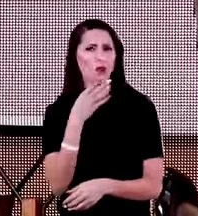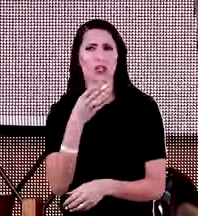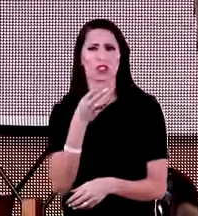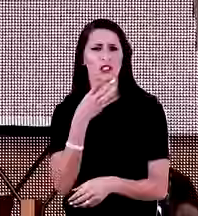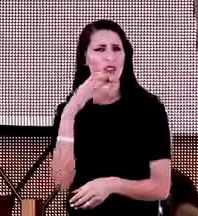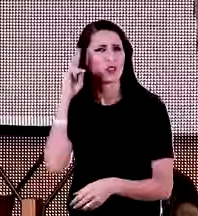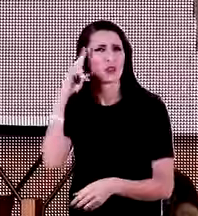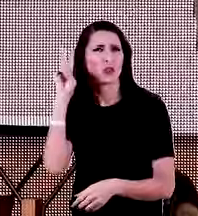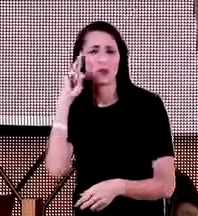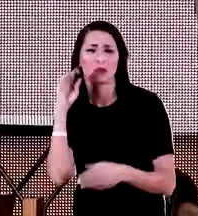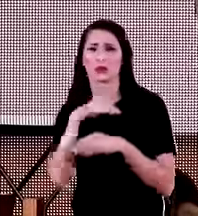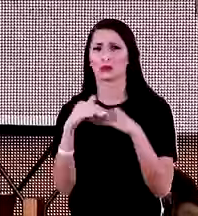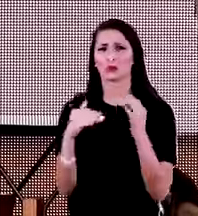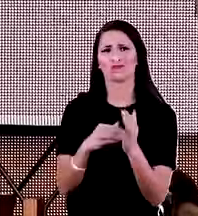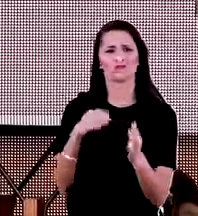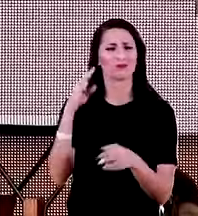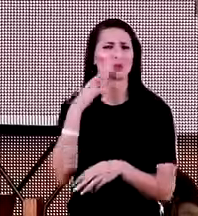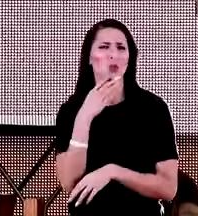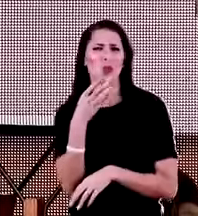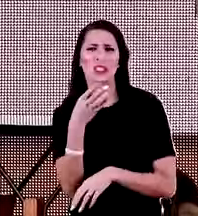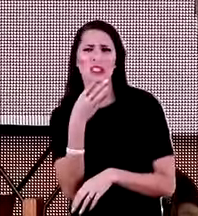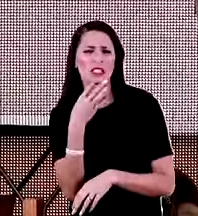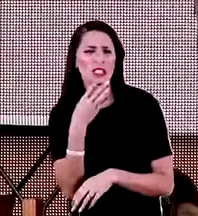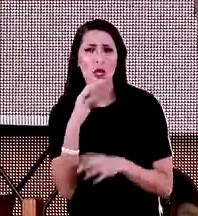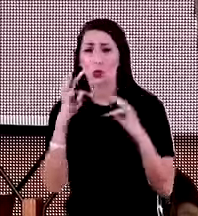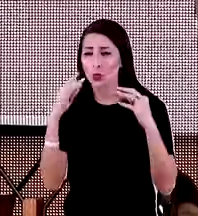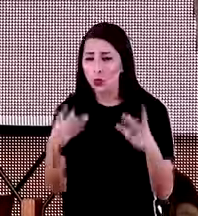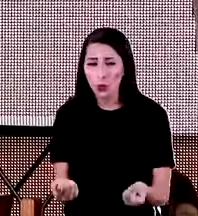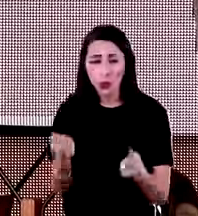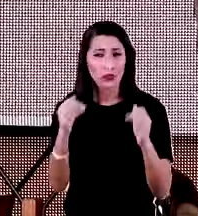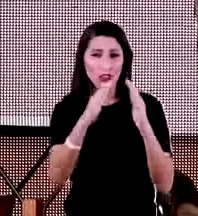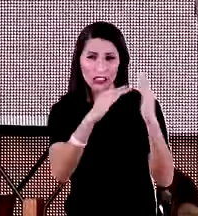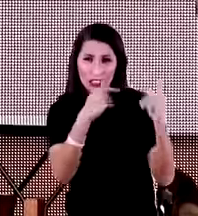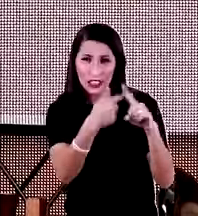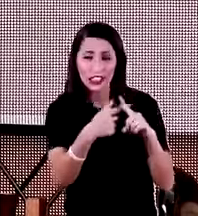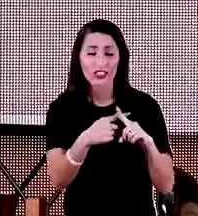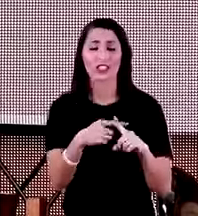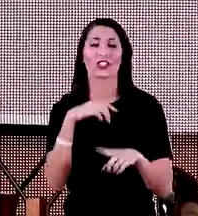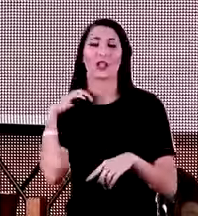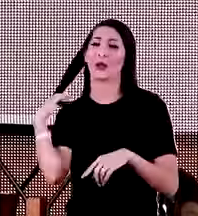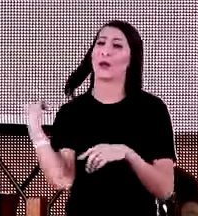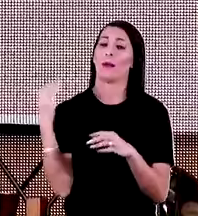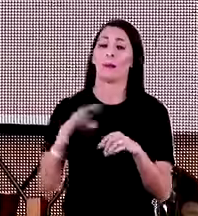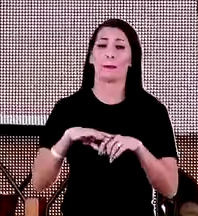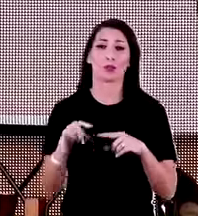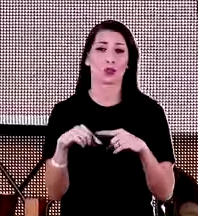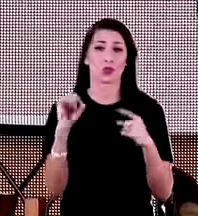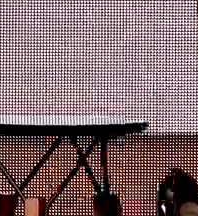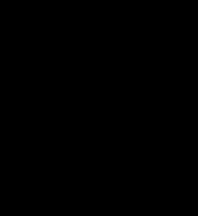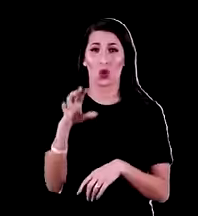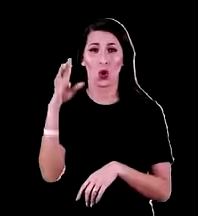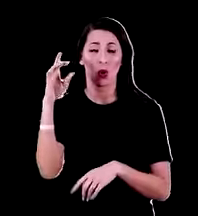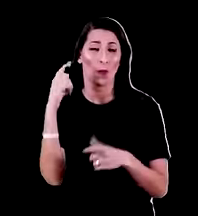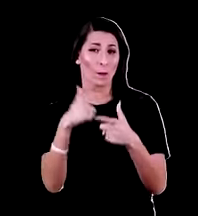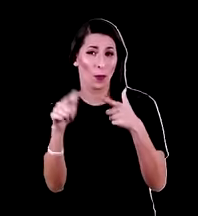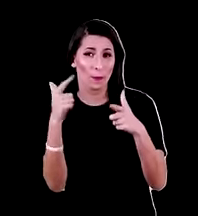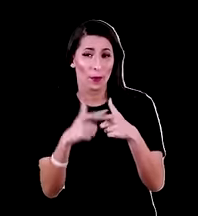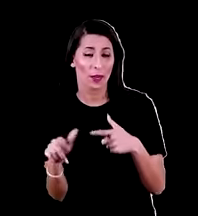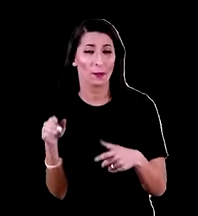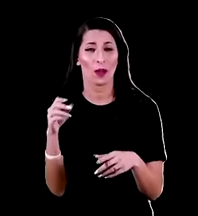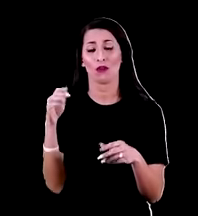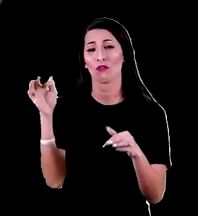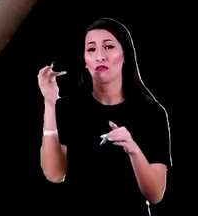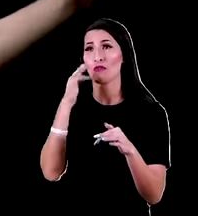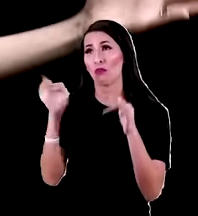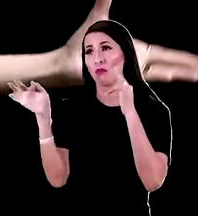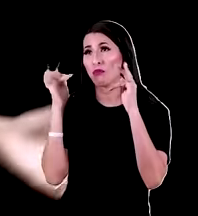beleza. Na igreja, todo mundo sabe. Basta tu passar uma aflição, uma fofoca passa assim, ó. Furo, corre solta. É ou não é? Conhecer a história